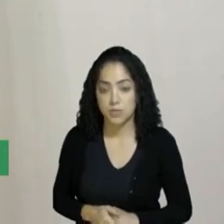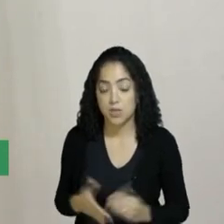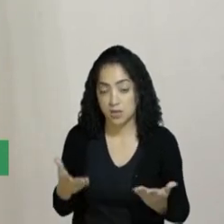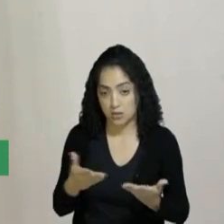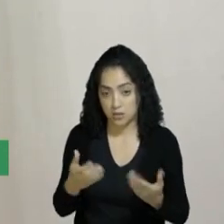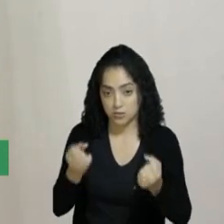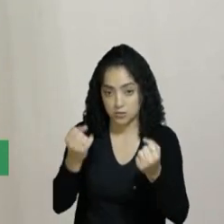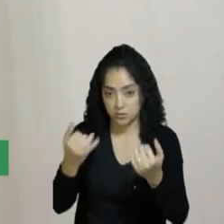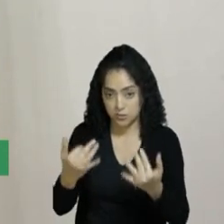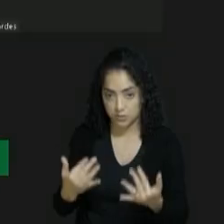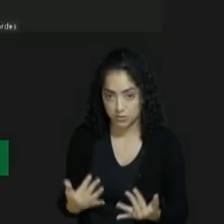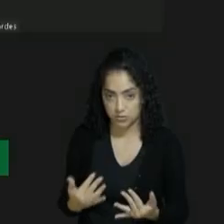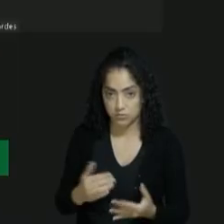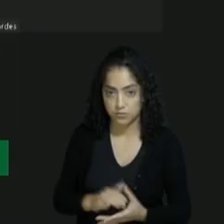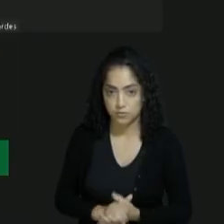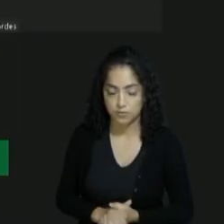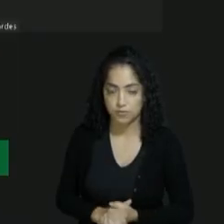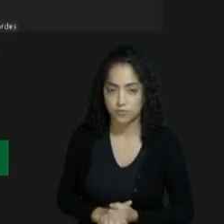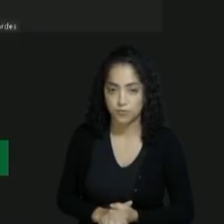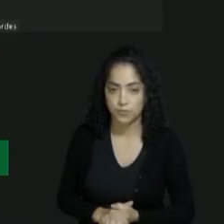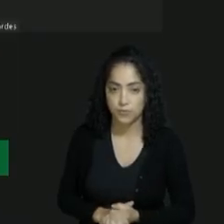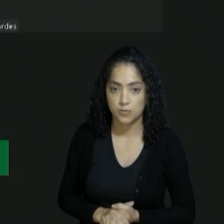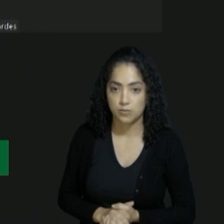para hoje. Obrigado a todos.